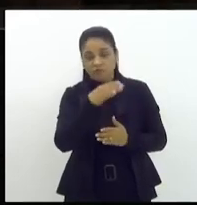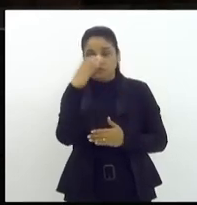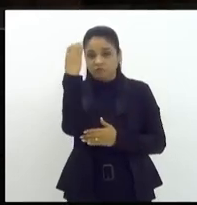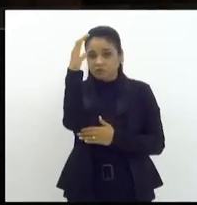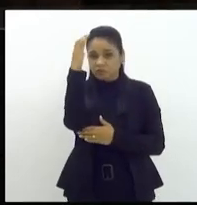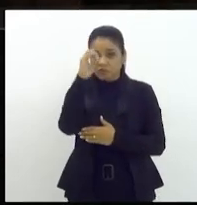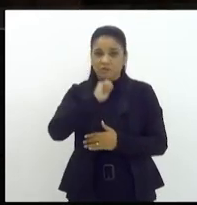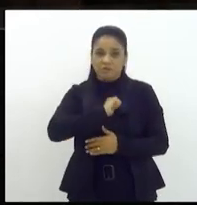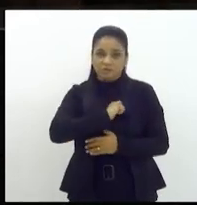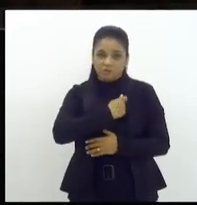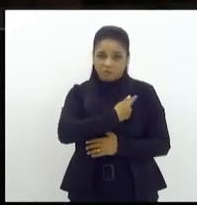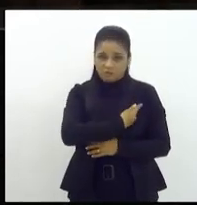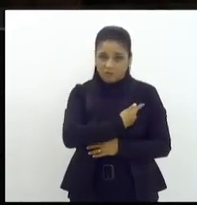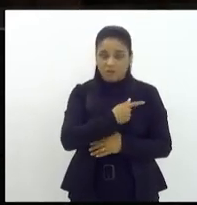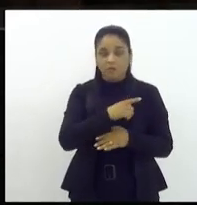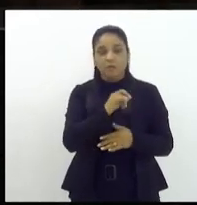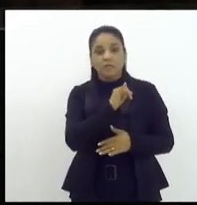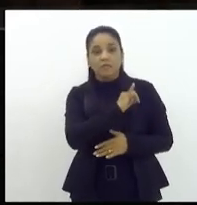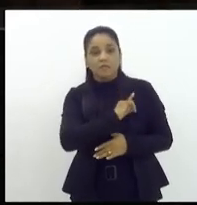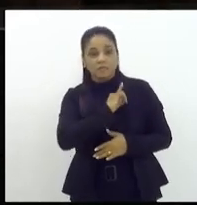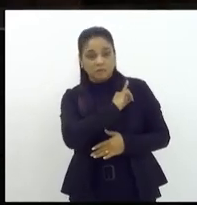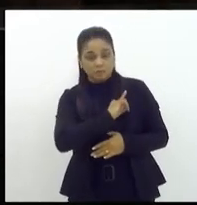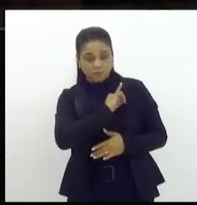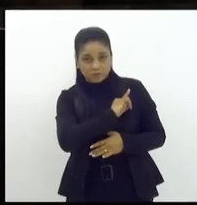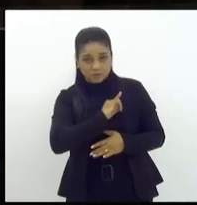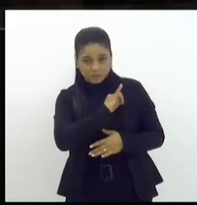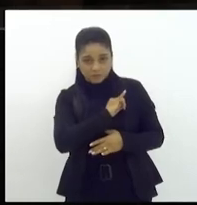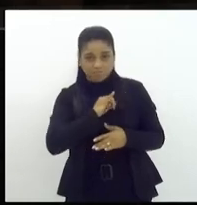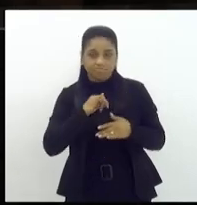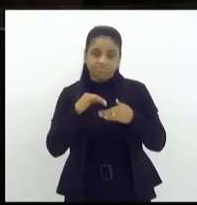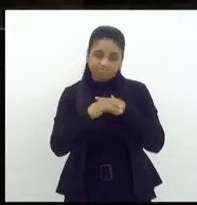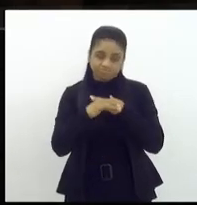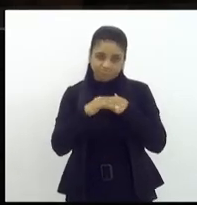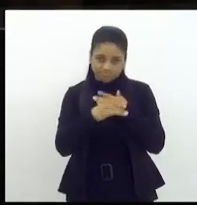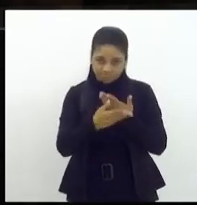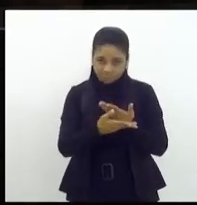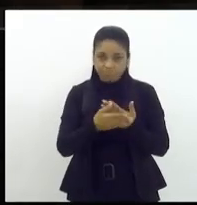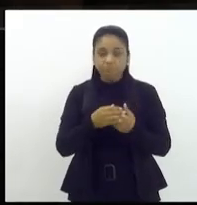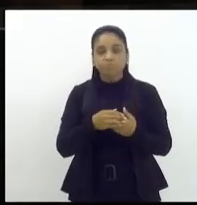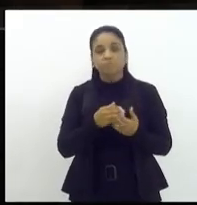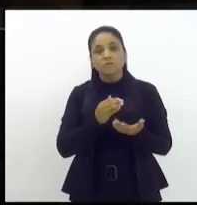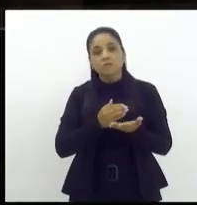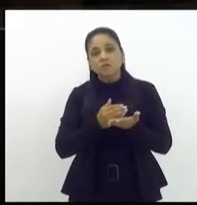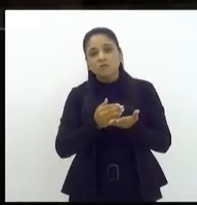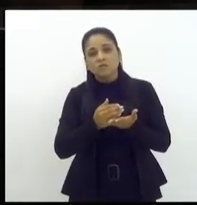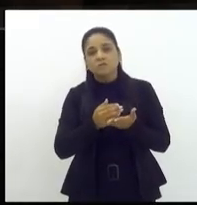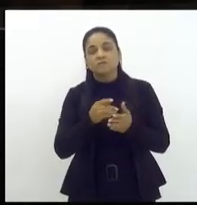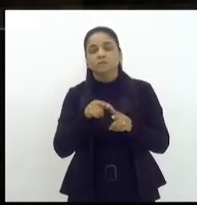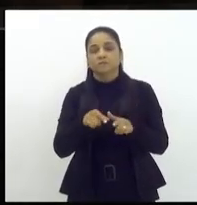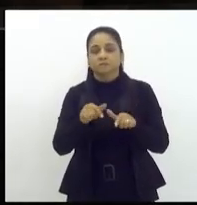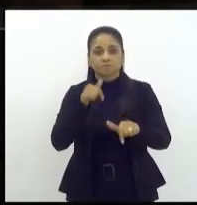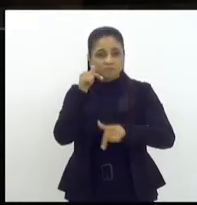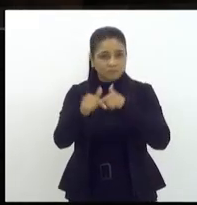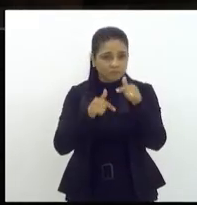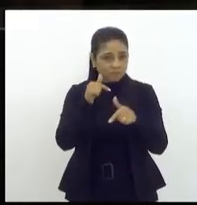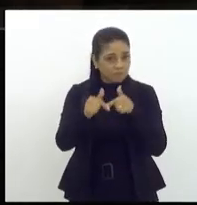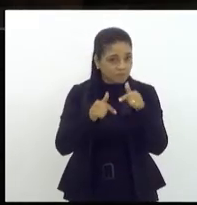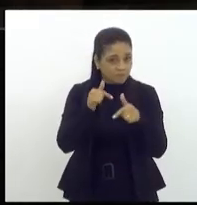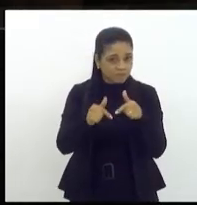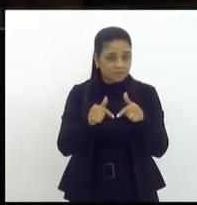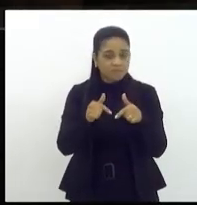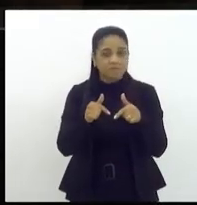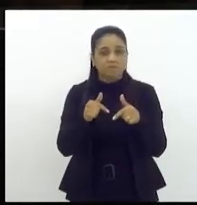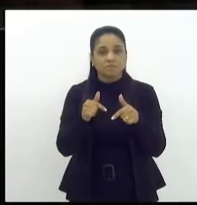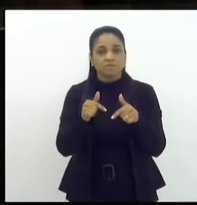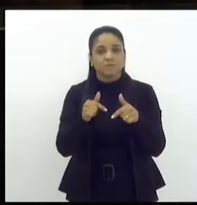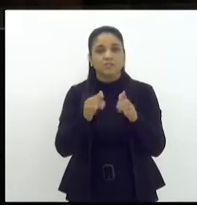Gonçalo Itaboraí mas eu acho que no início da nossa frente nós